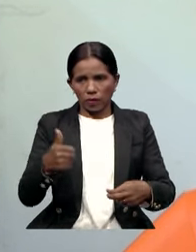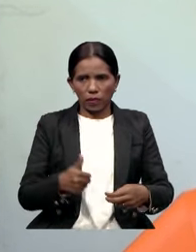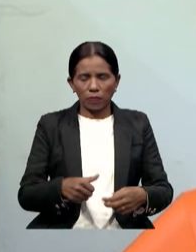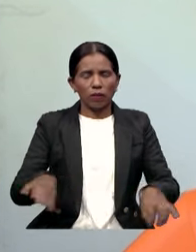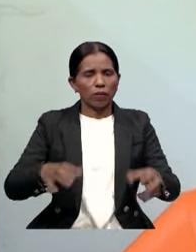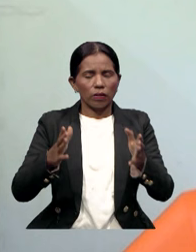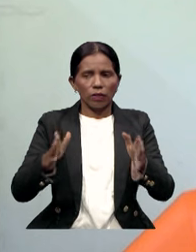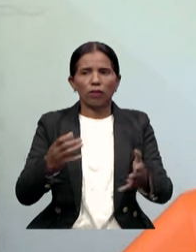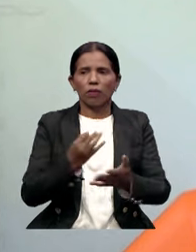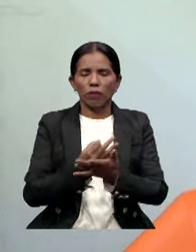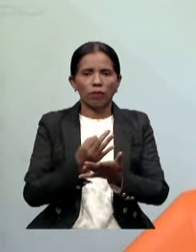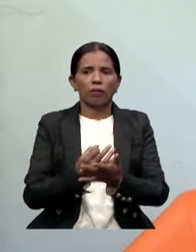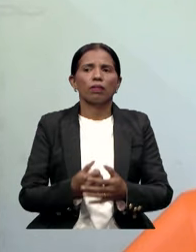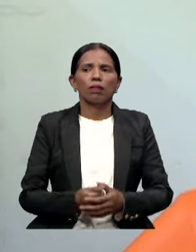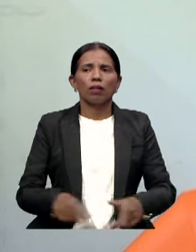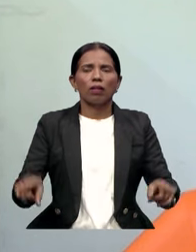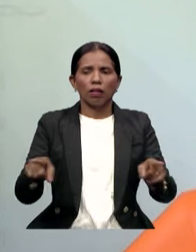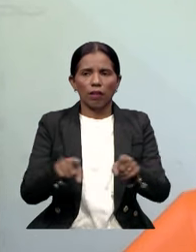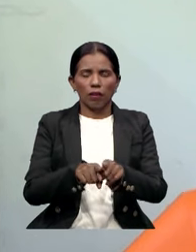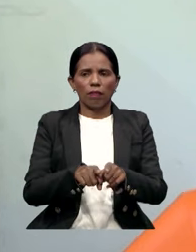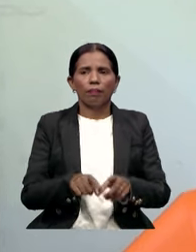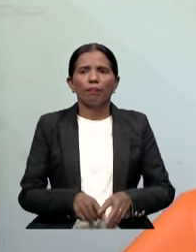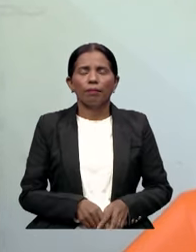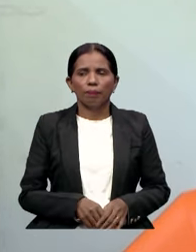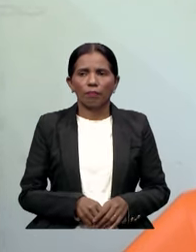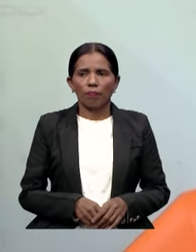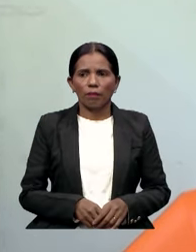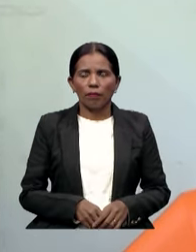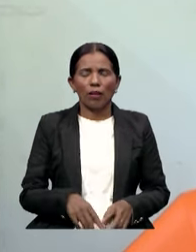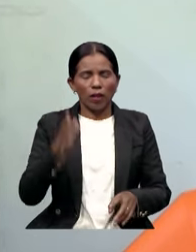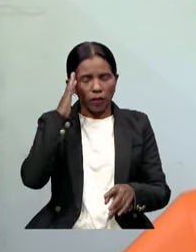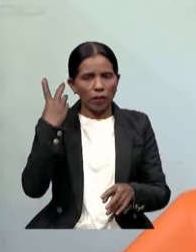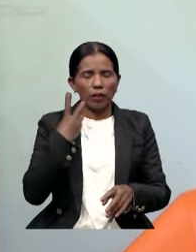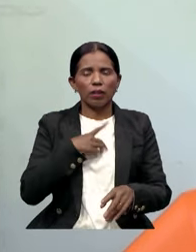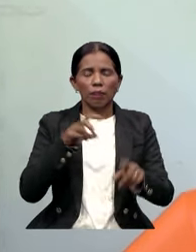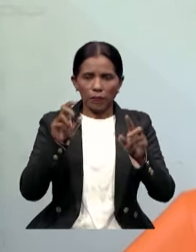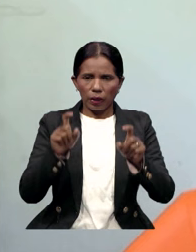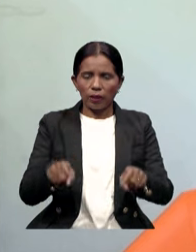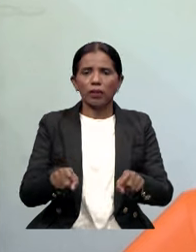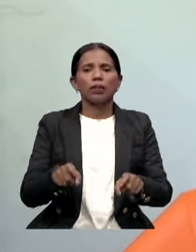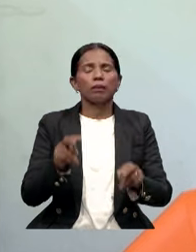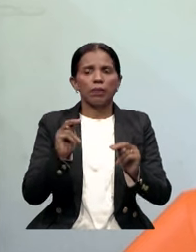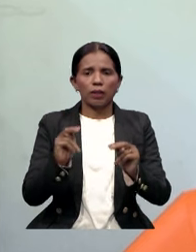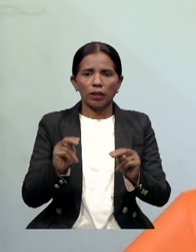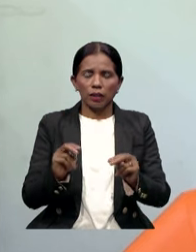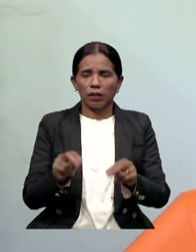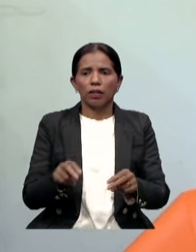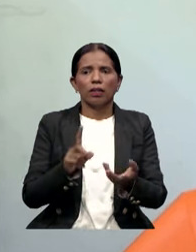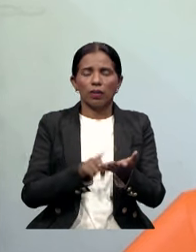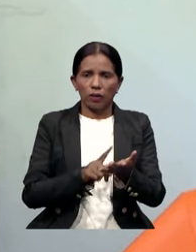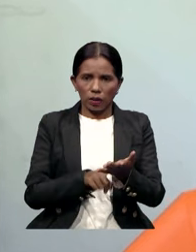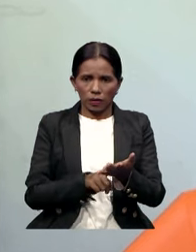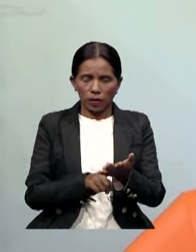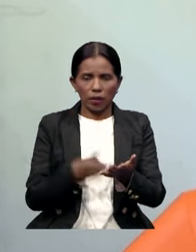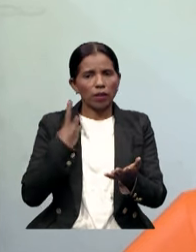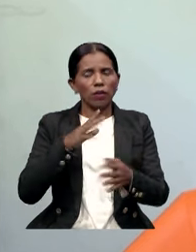humanos financeira ida ne ma saia ne san ida ne hanu ida nema ita precisa discuti no parte confessões religiosas no